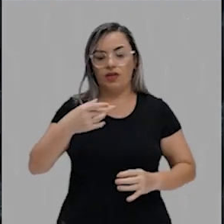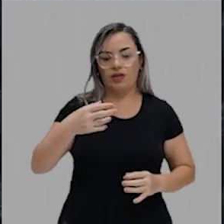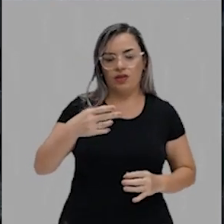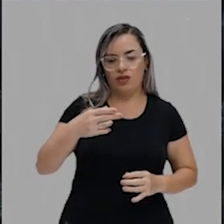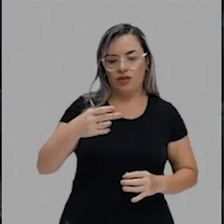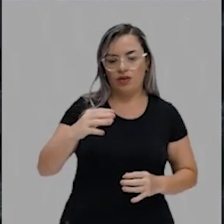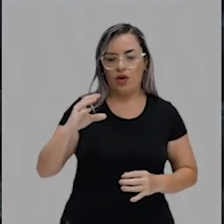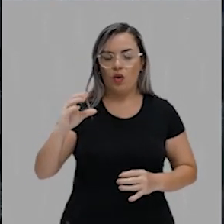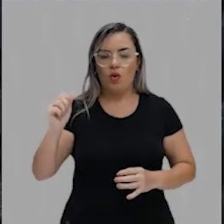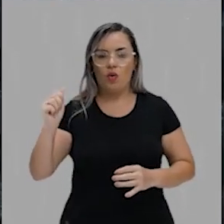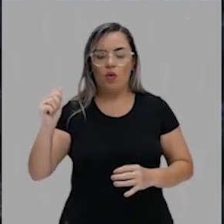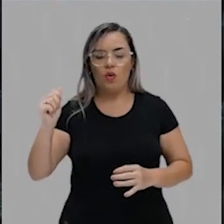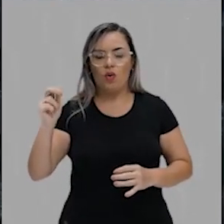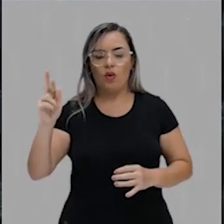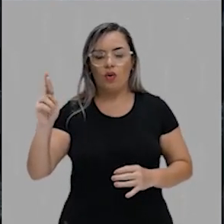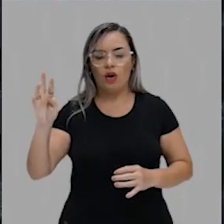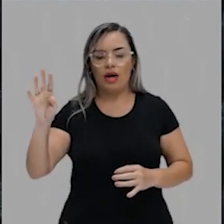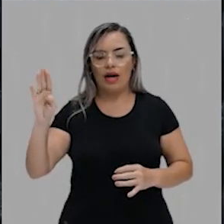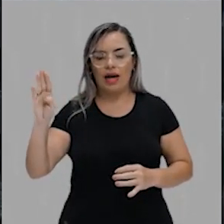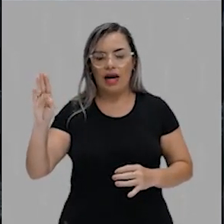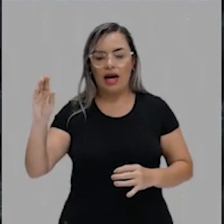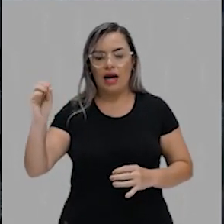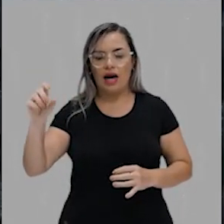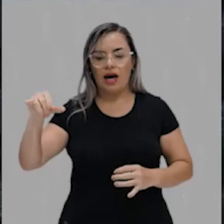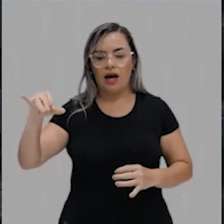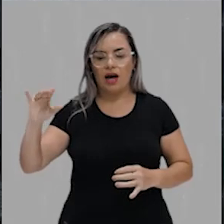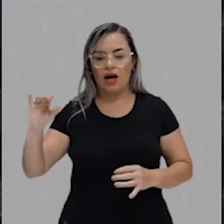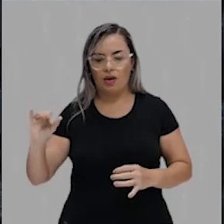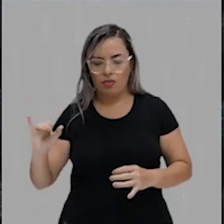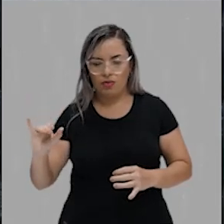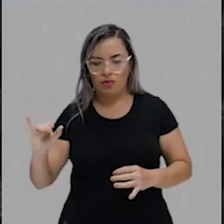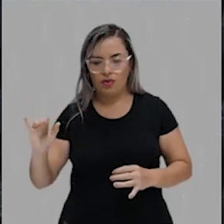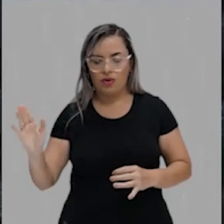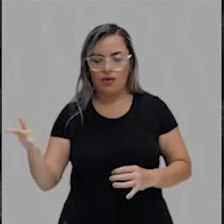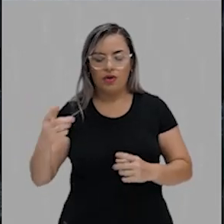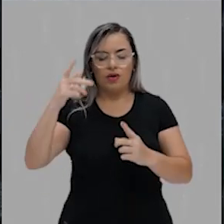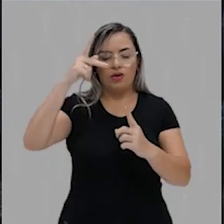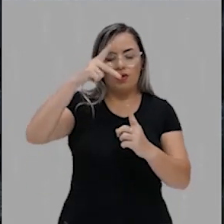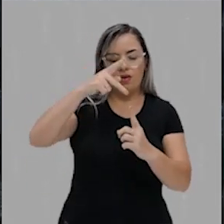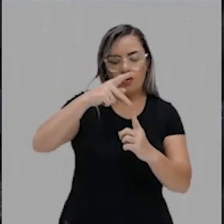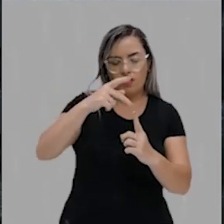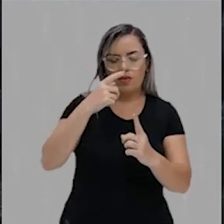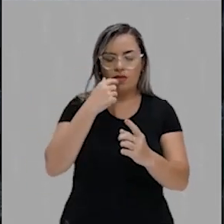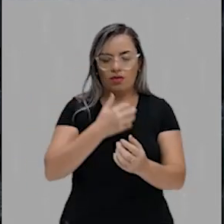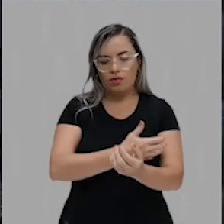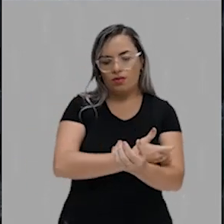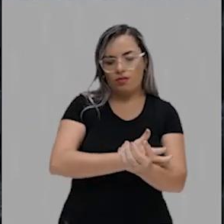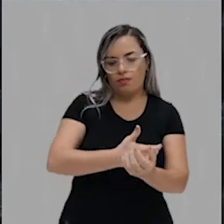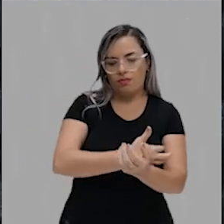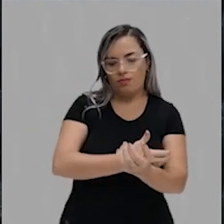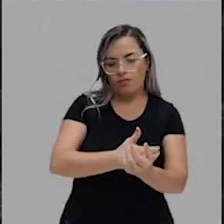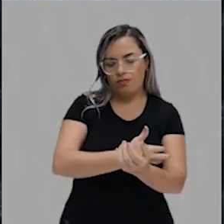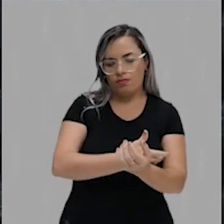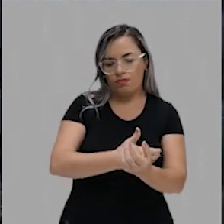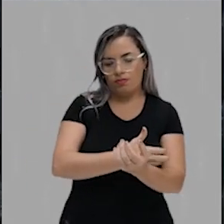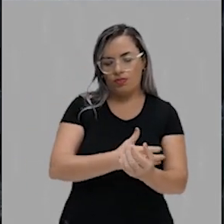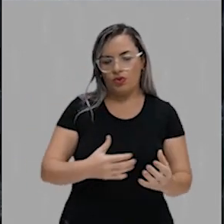Carbohemoglobina. Ou seja, que vai ser a molécula da hemoglobina ligado com